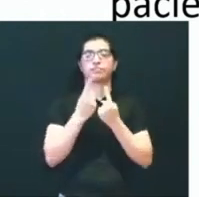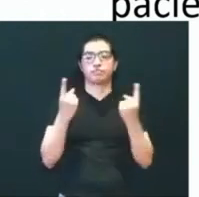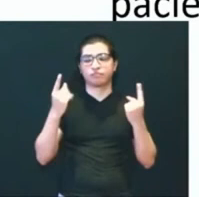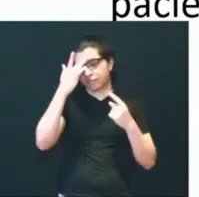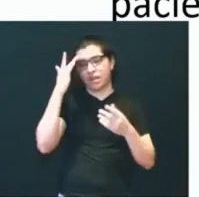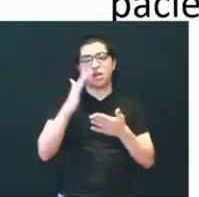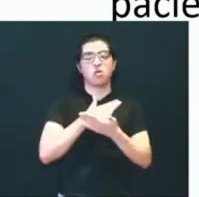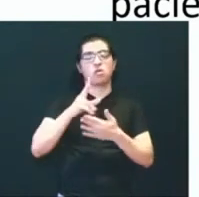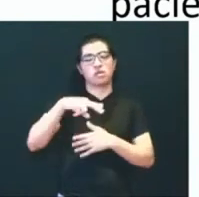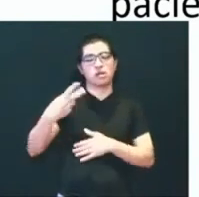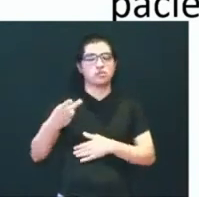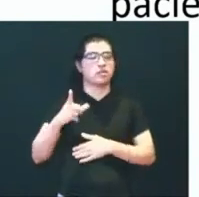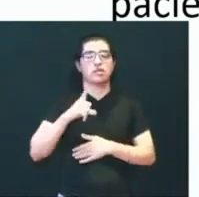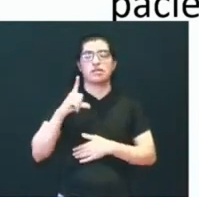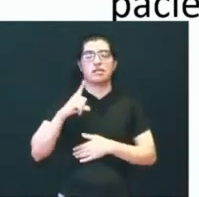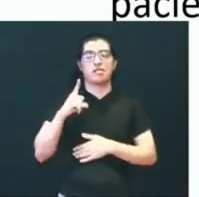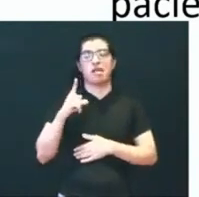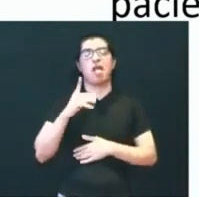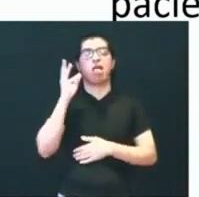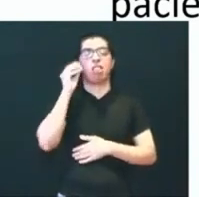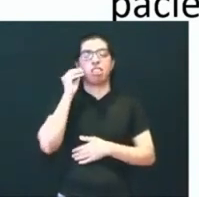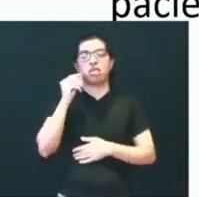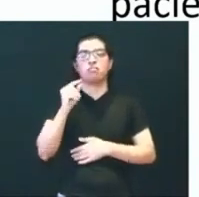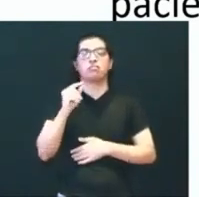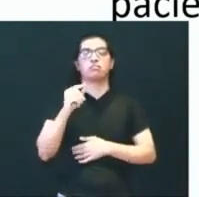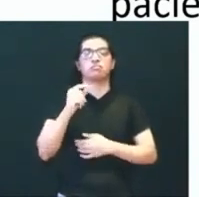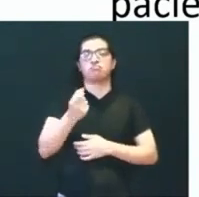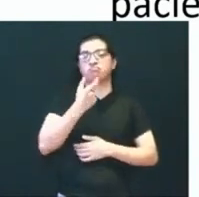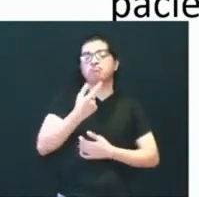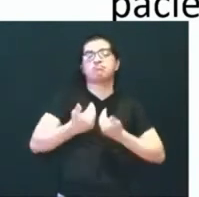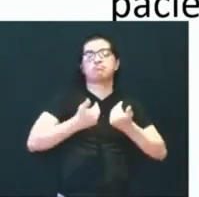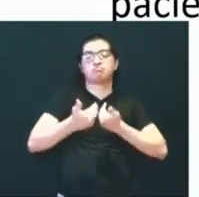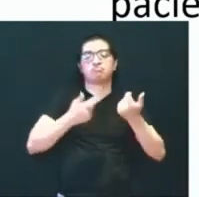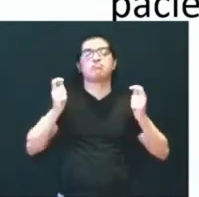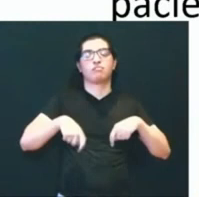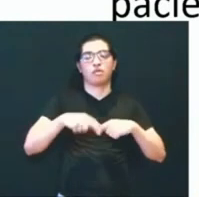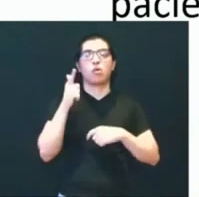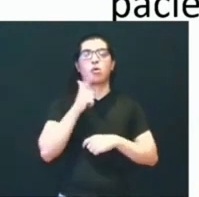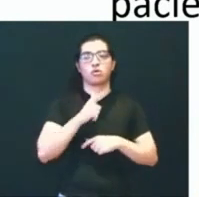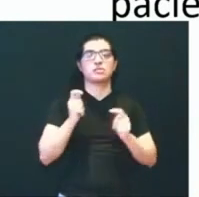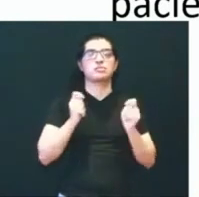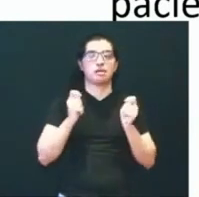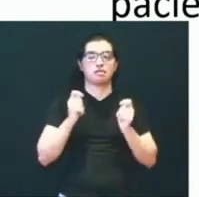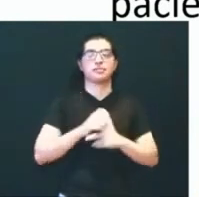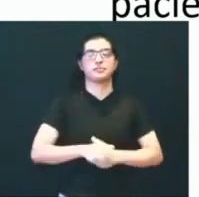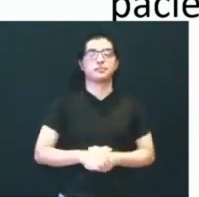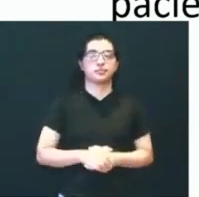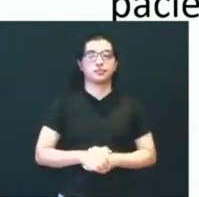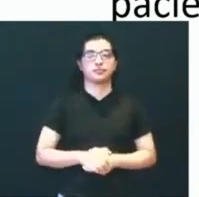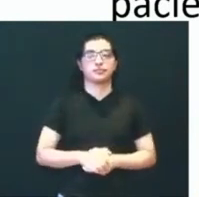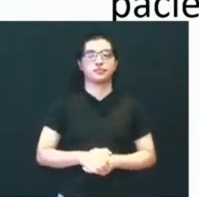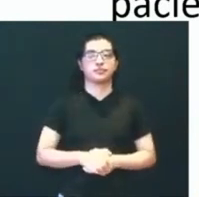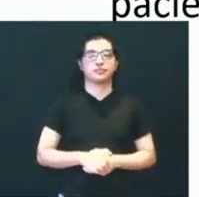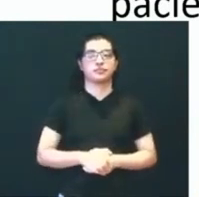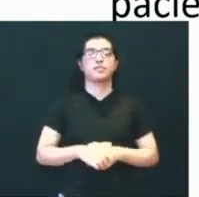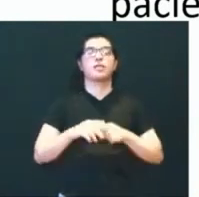de transplante da fila de transplante, porque esses novos tratamentos conseguem controlar muito bem algumas dessas doenças,